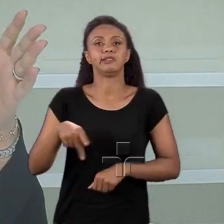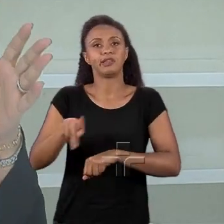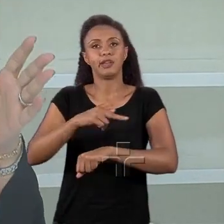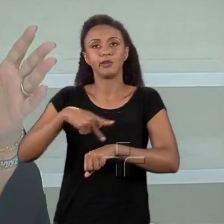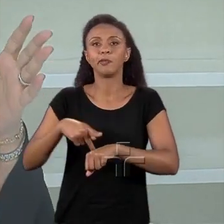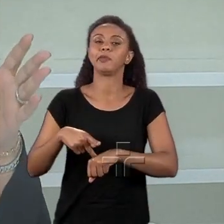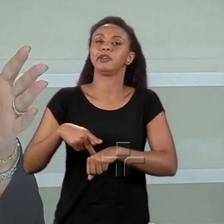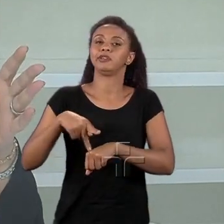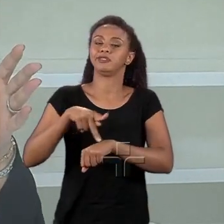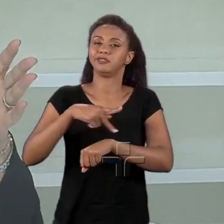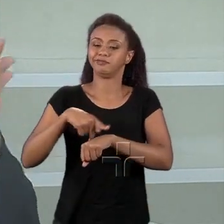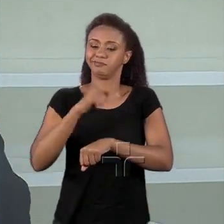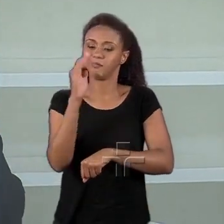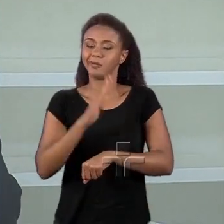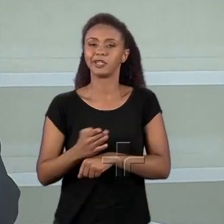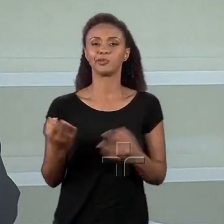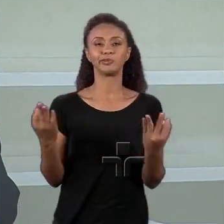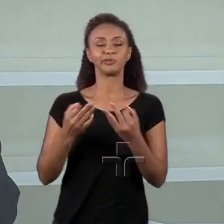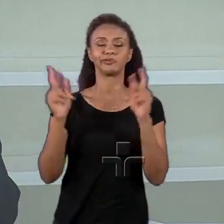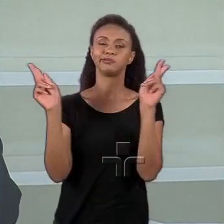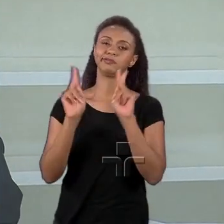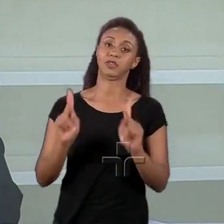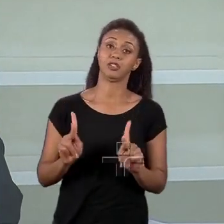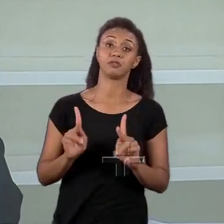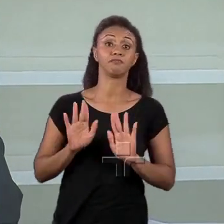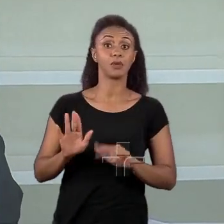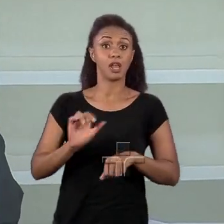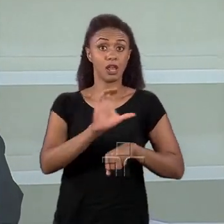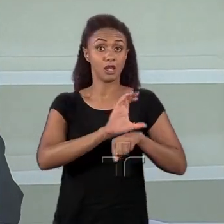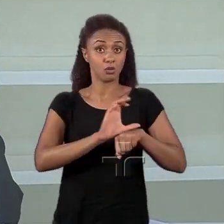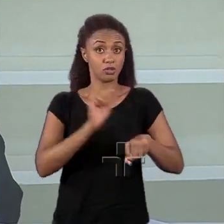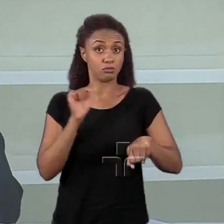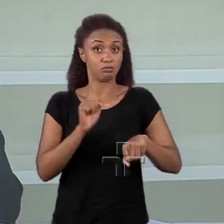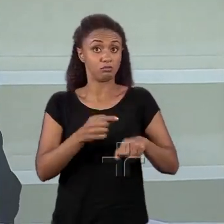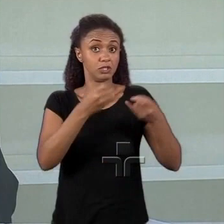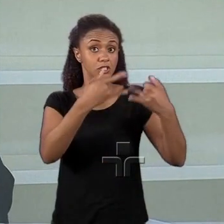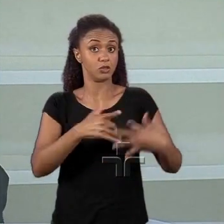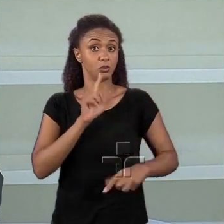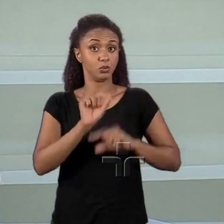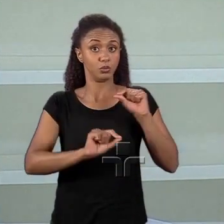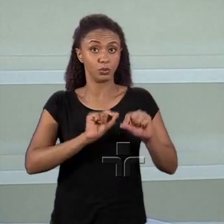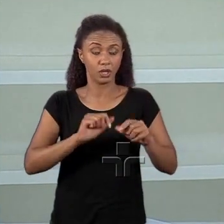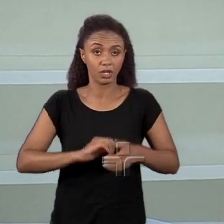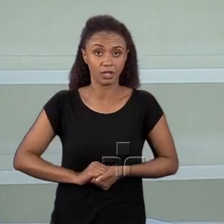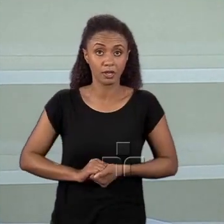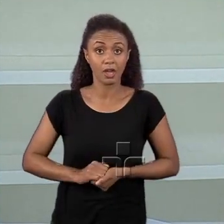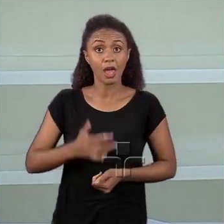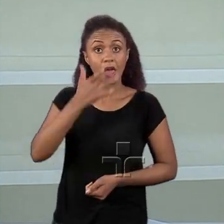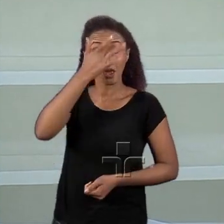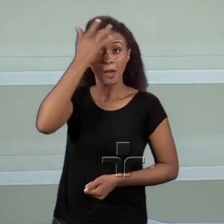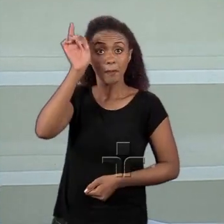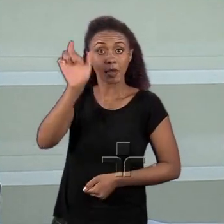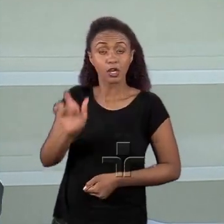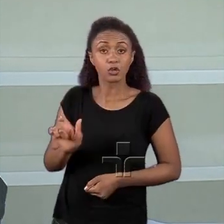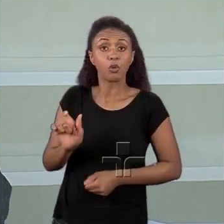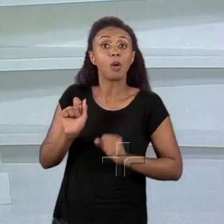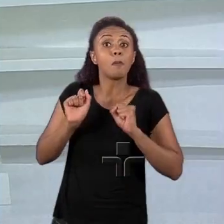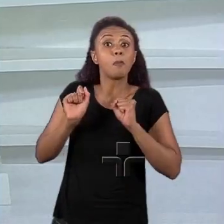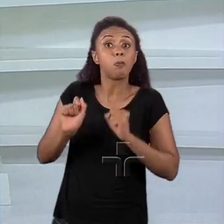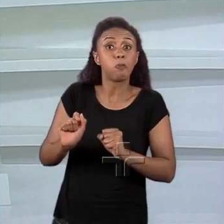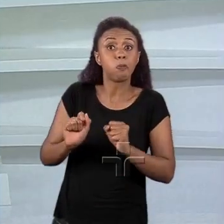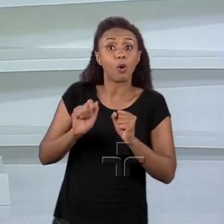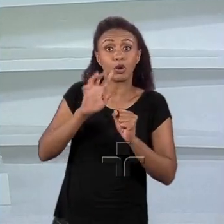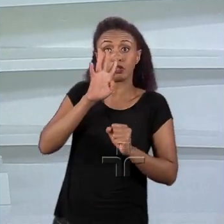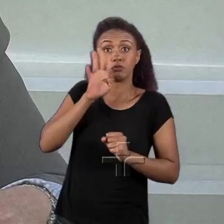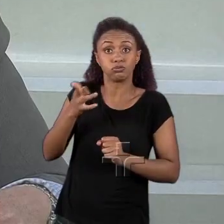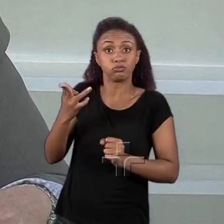país que vive em paz. Lá na Constituição diz que uma pessoa só pode ser condenada